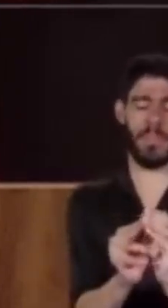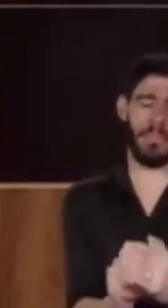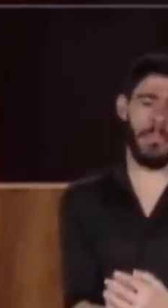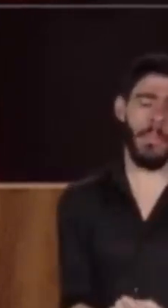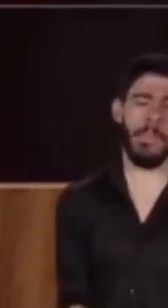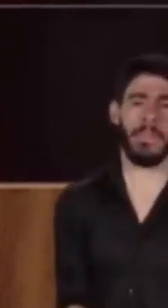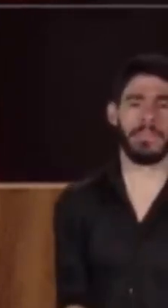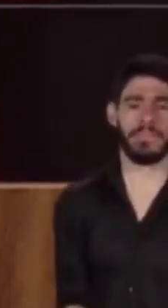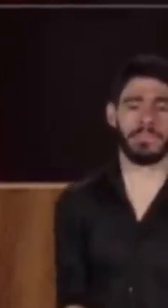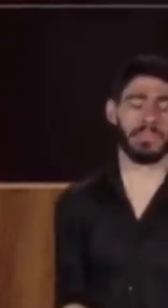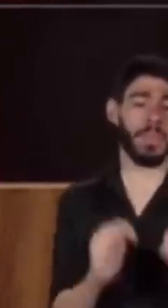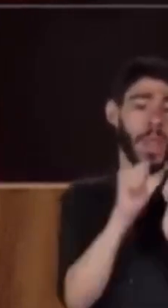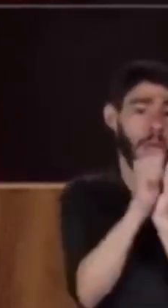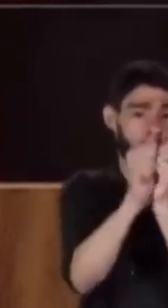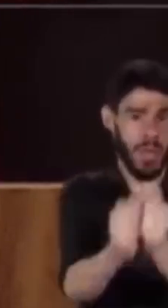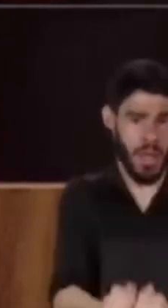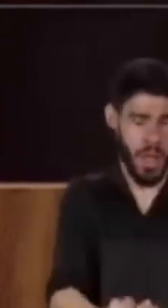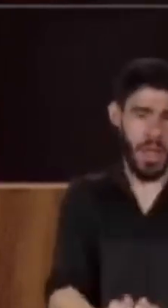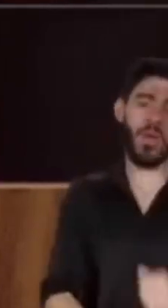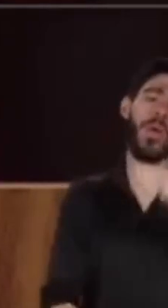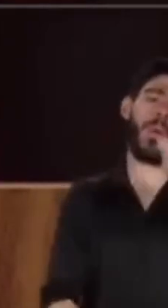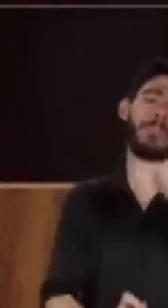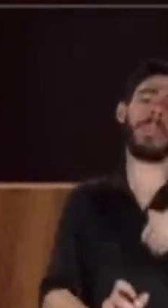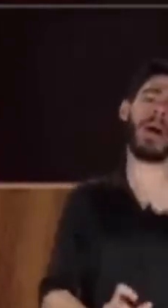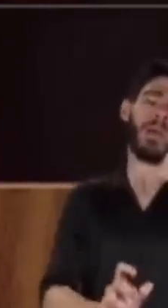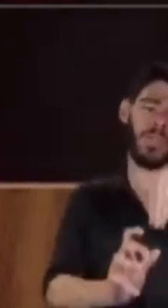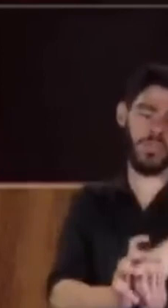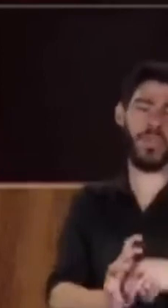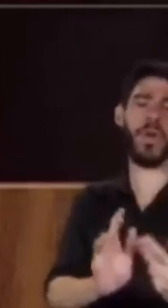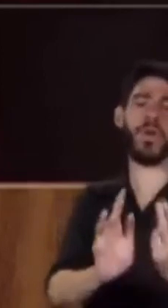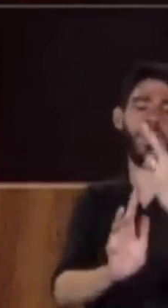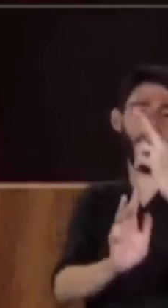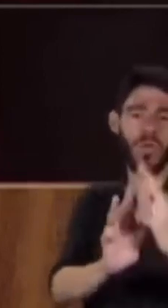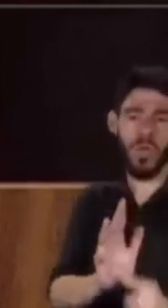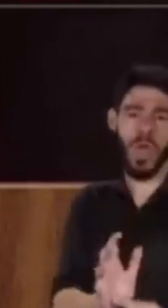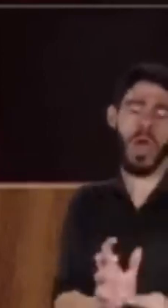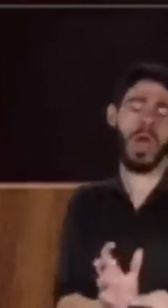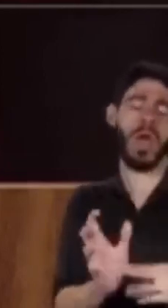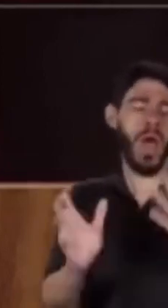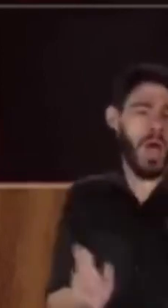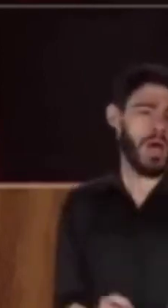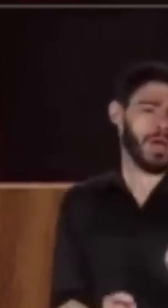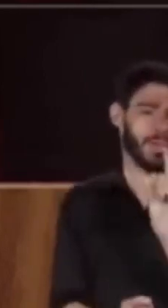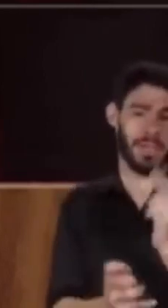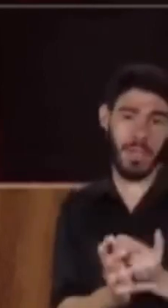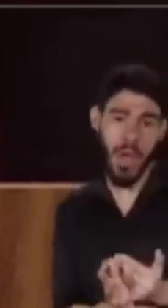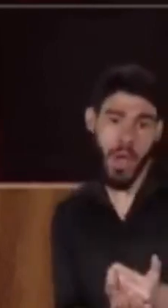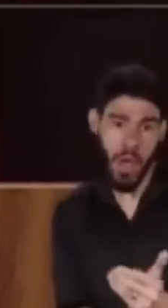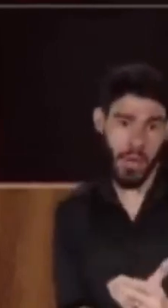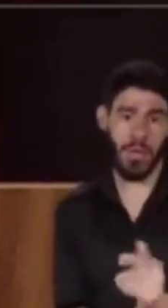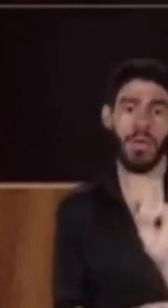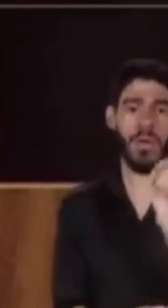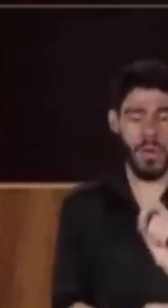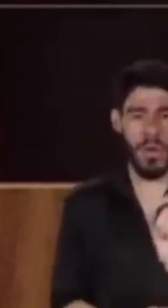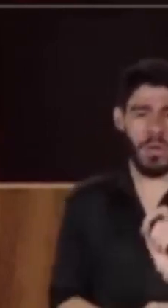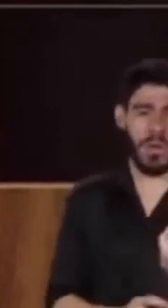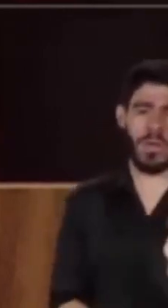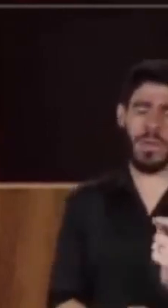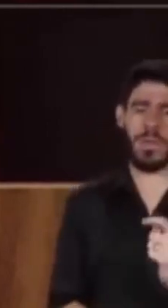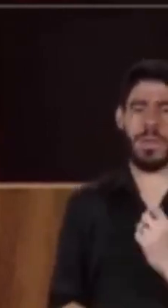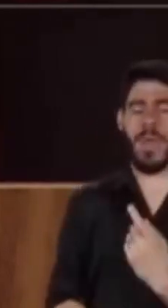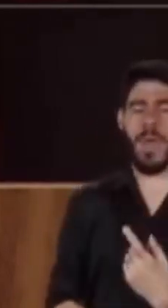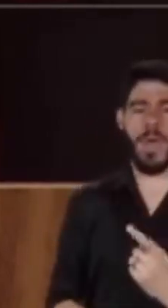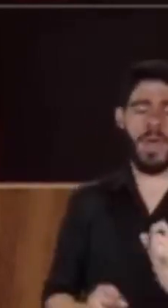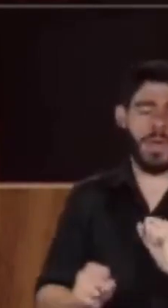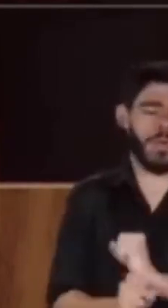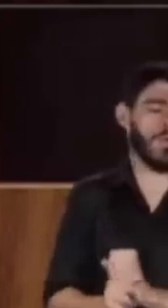capaz de sustentar, para além de ilações, a existência de relação entre a reunião e a minuta de decreto, a qual apócrifa e